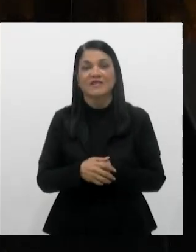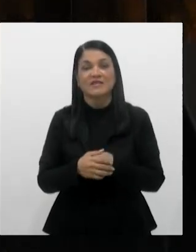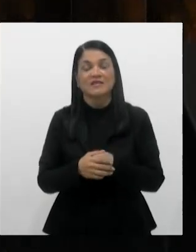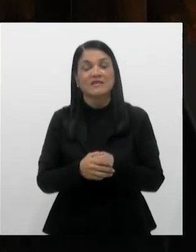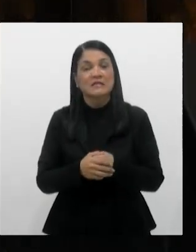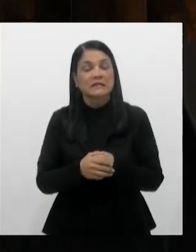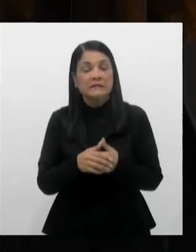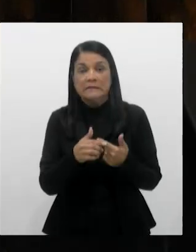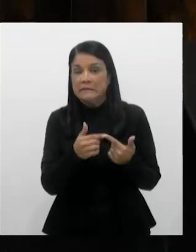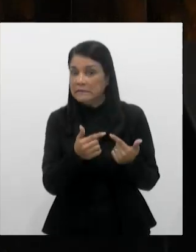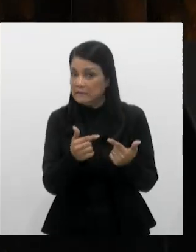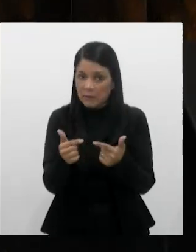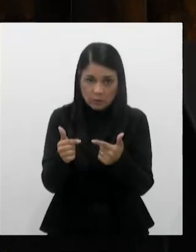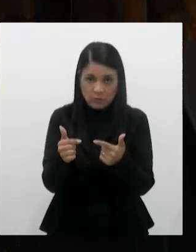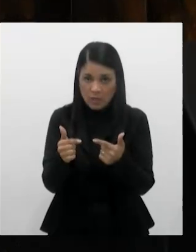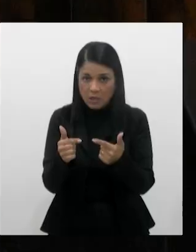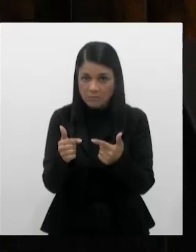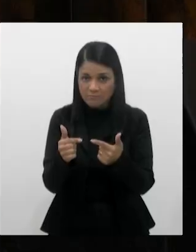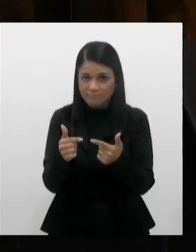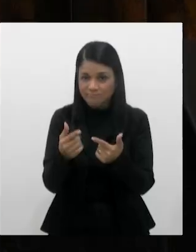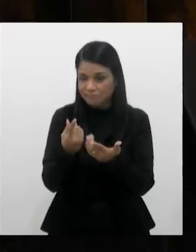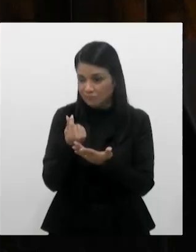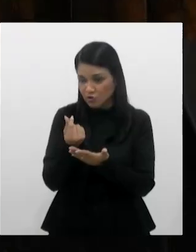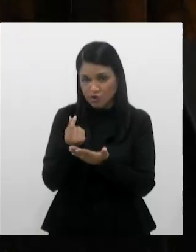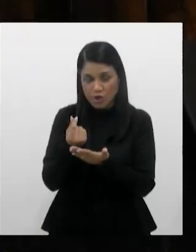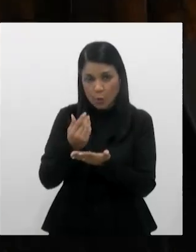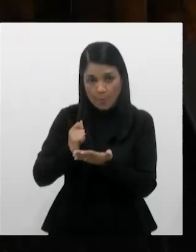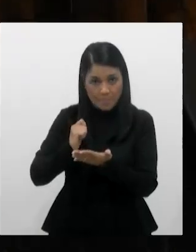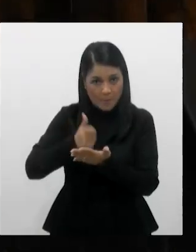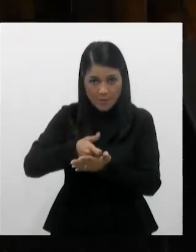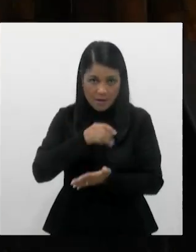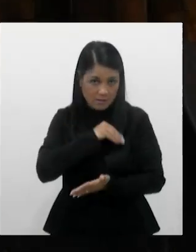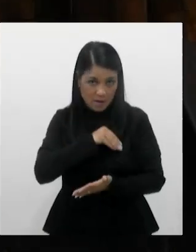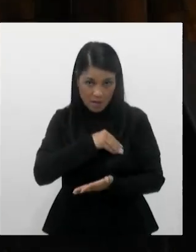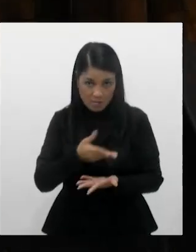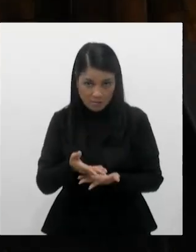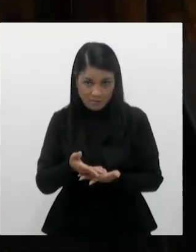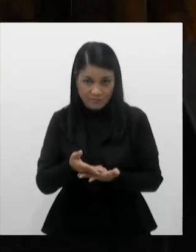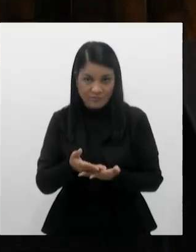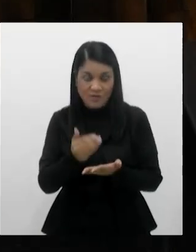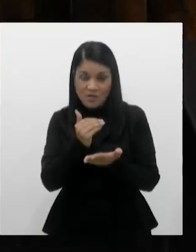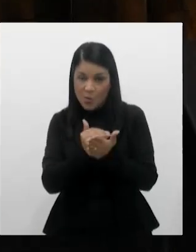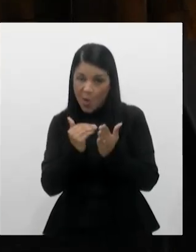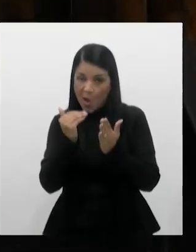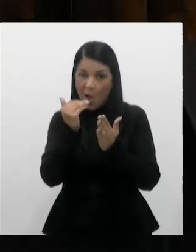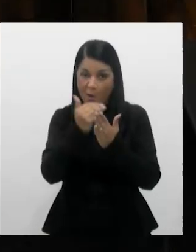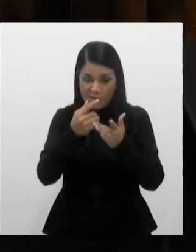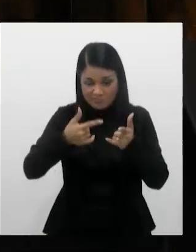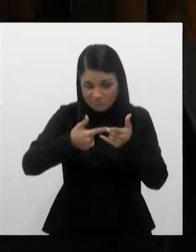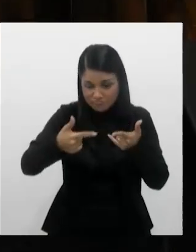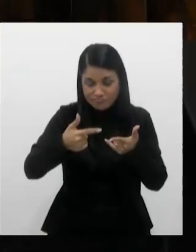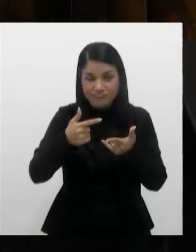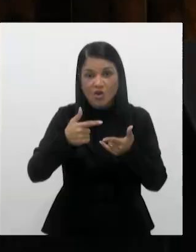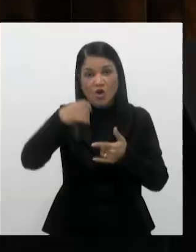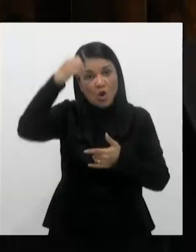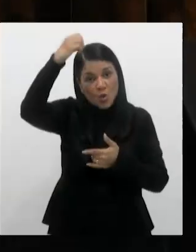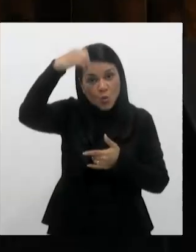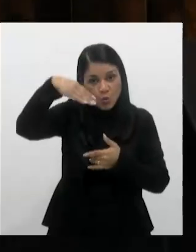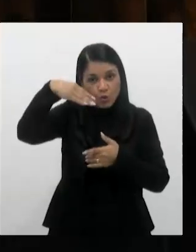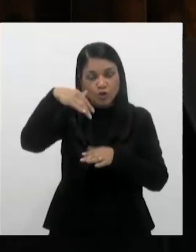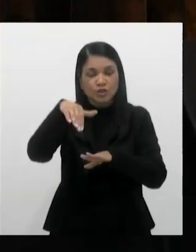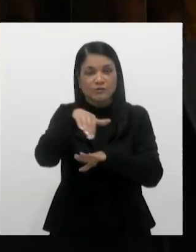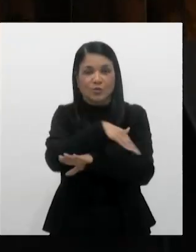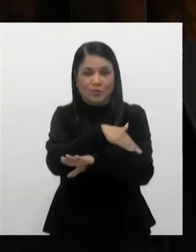tem custeio e aumenta a taxa de iluminação pública para custear a